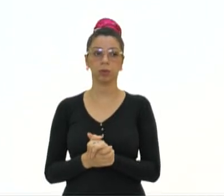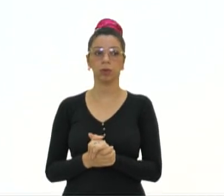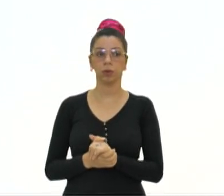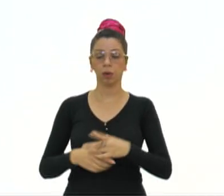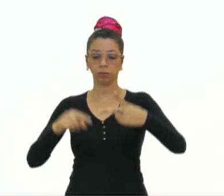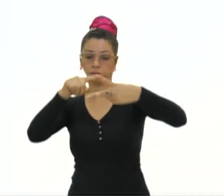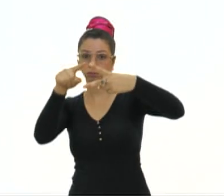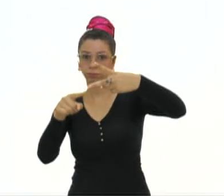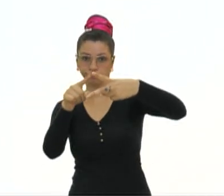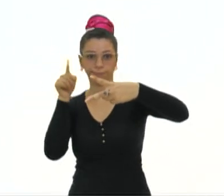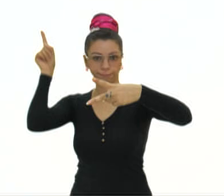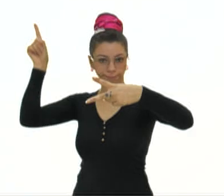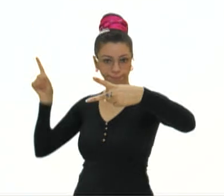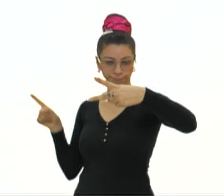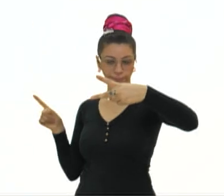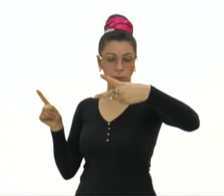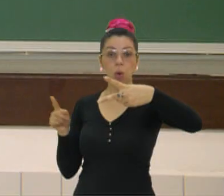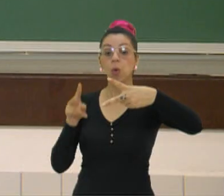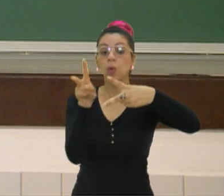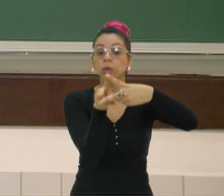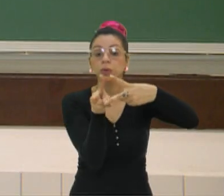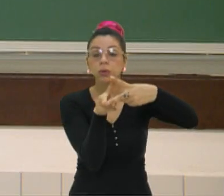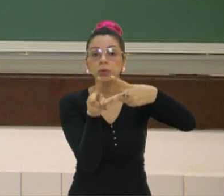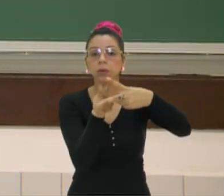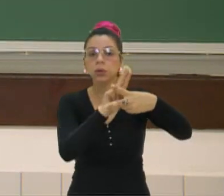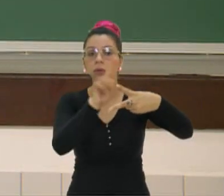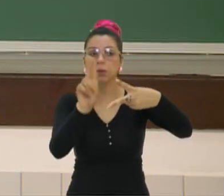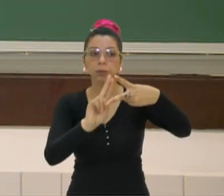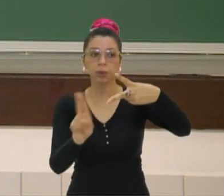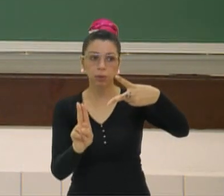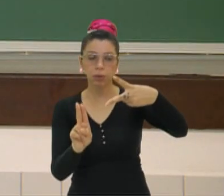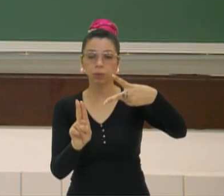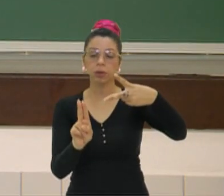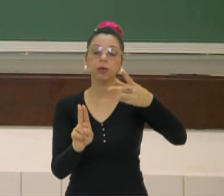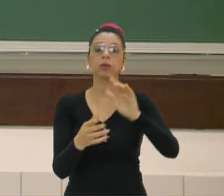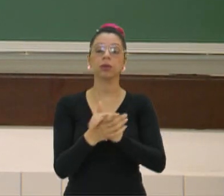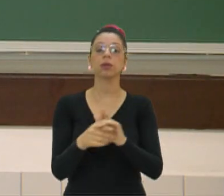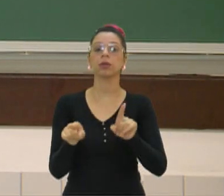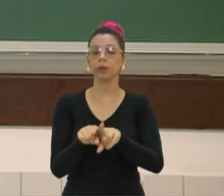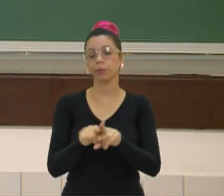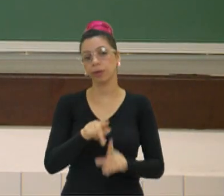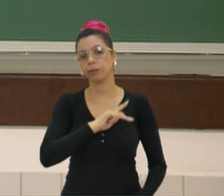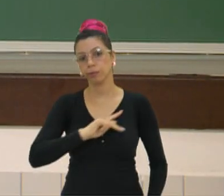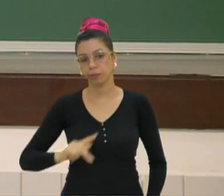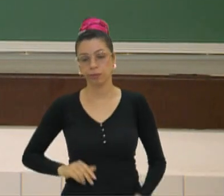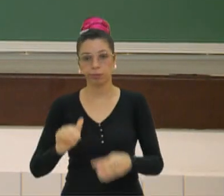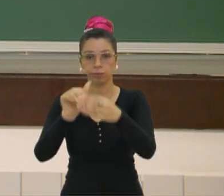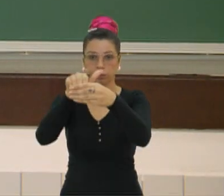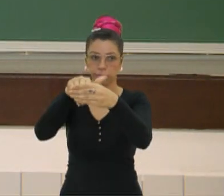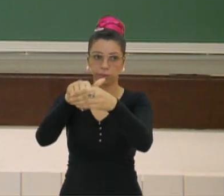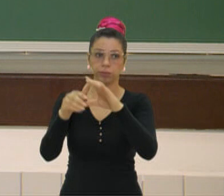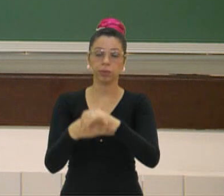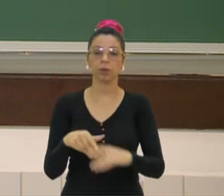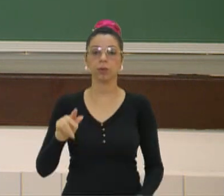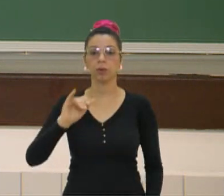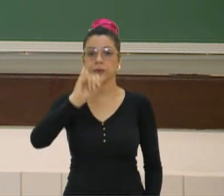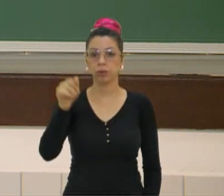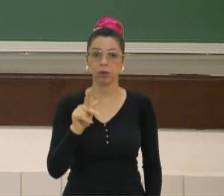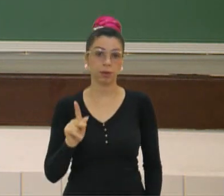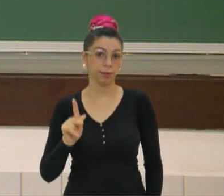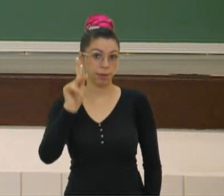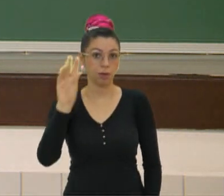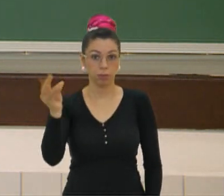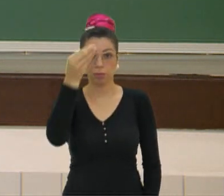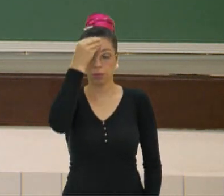Tancredo Neves. Os dois serão eleitos presidentes, tá? Mas em especial o Juscelino, que a gente chama de JK. Então guarde o